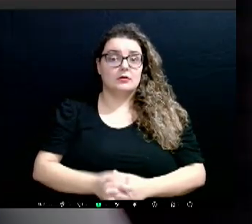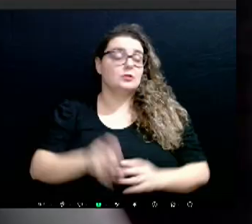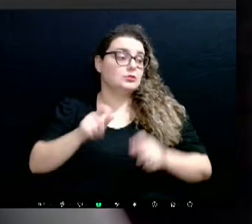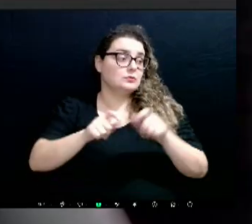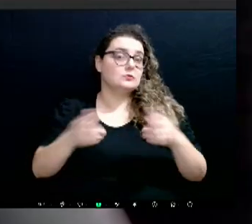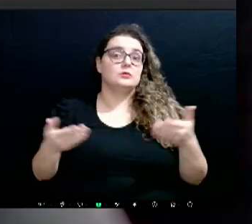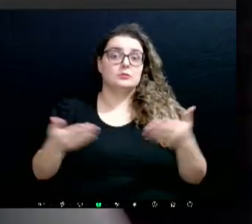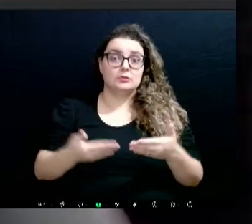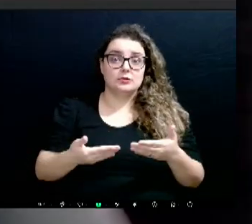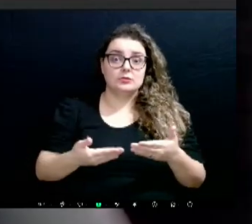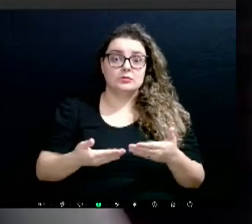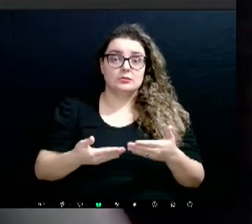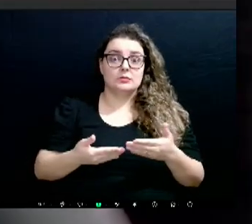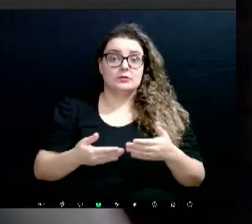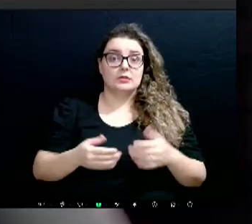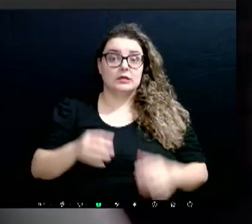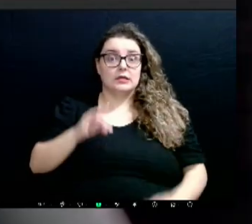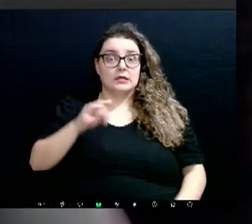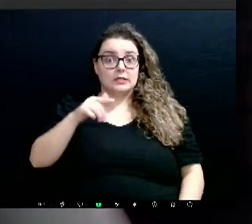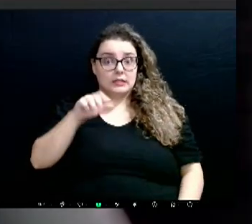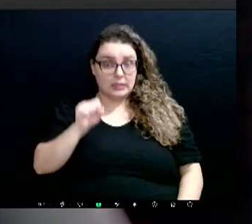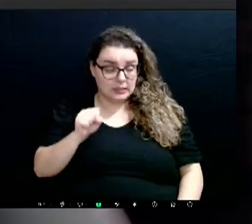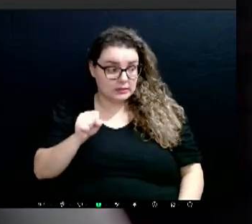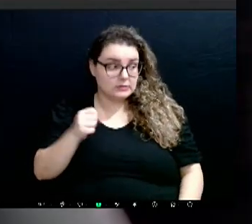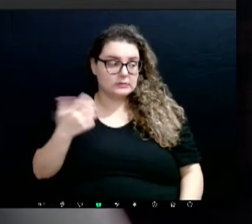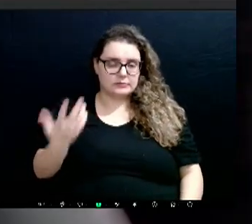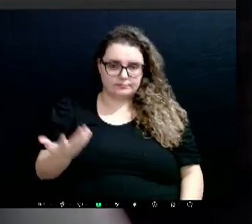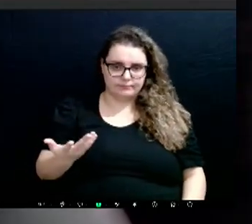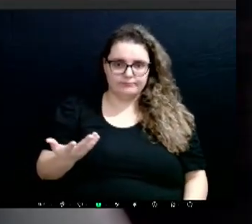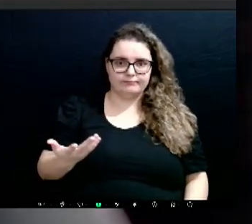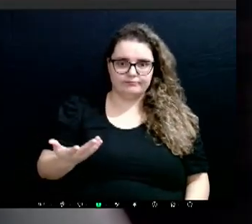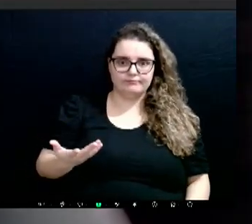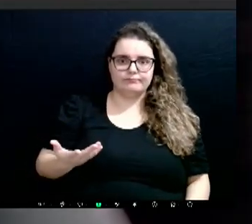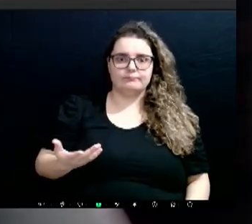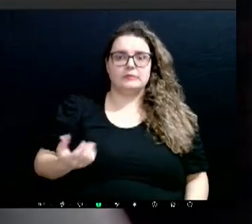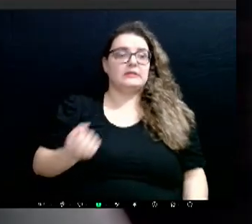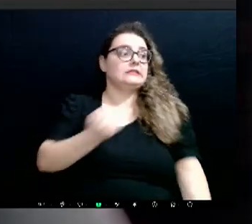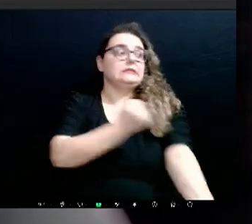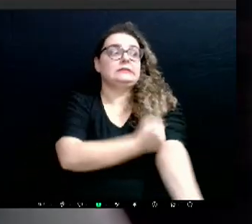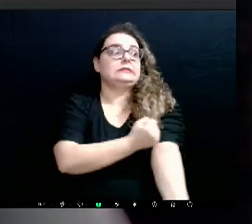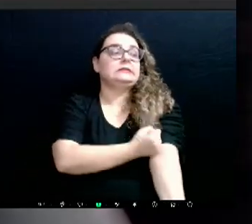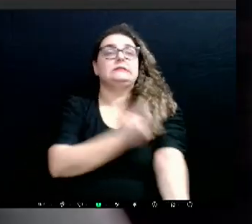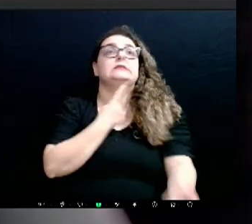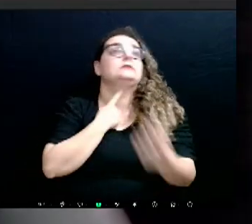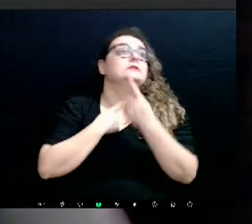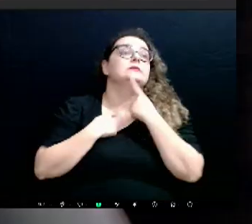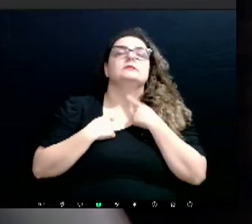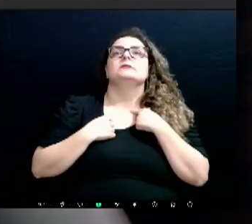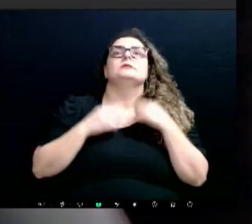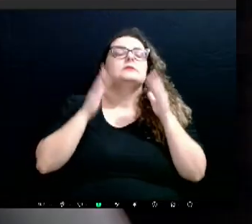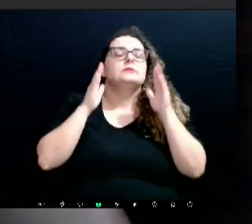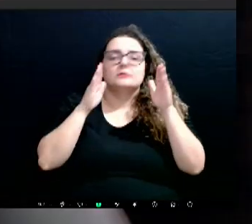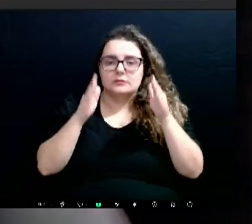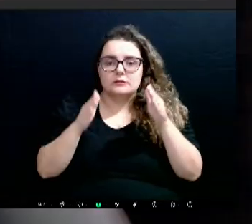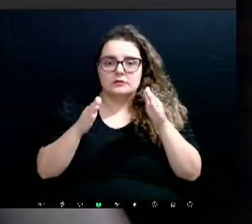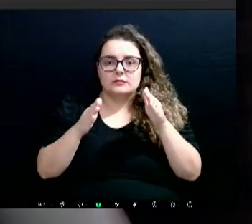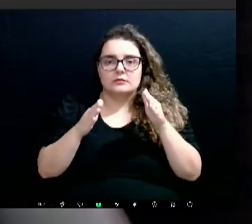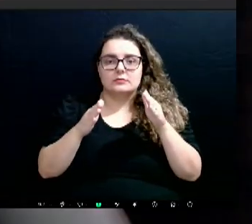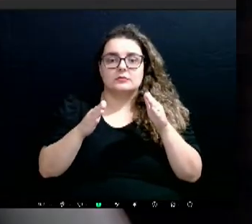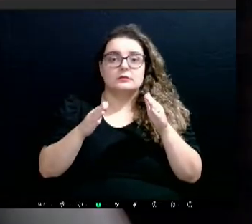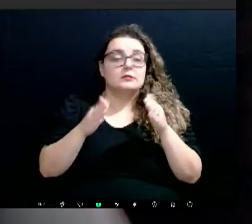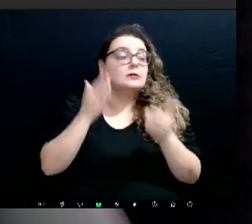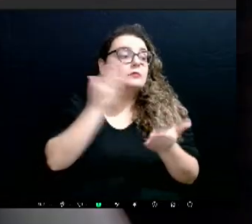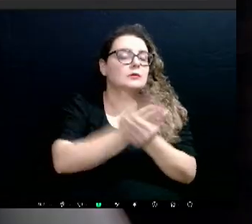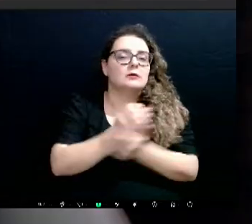em telas que elas acabam ficando com a necessidade de estar na tela e deixando até de se socializar, de estar com